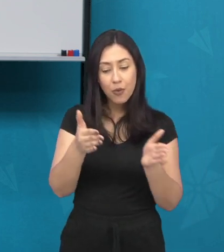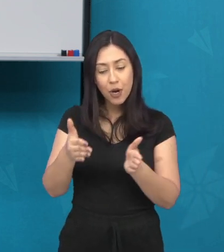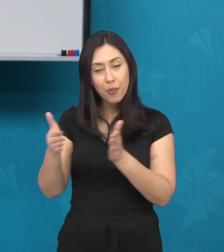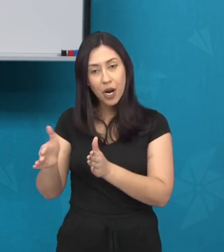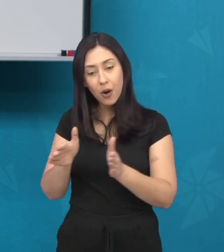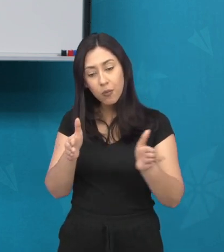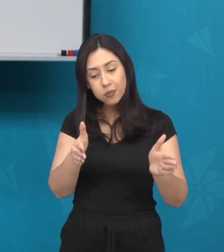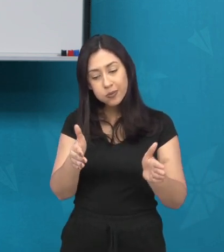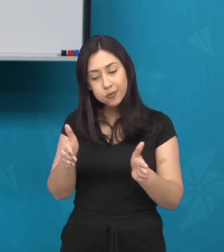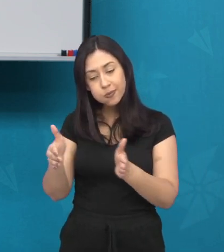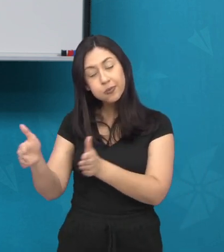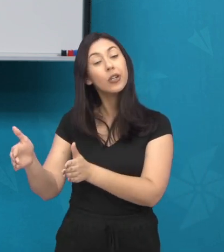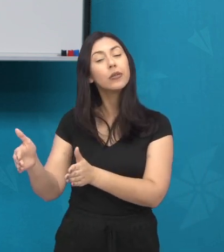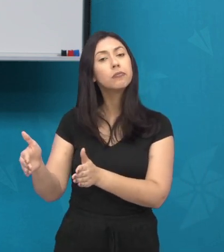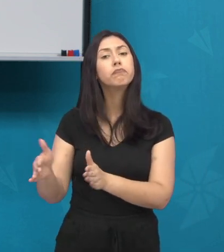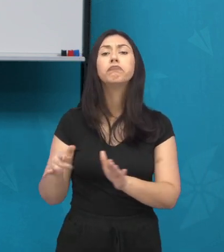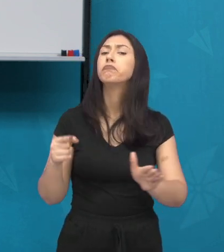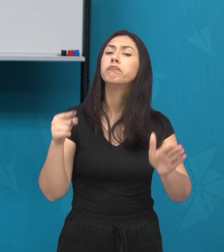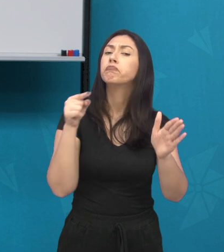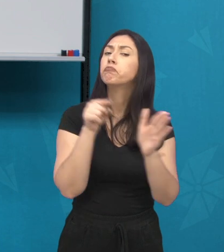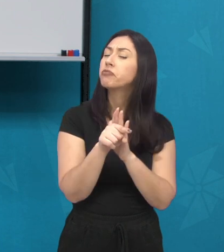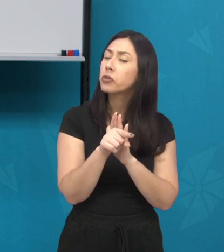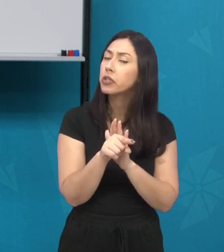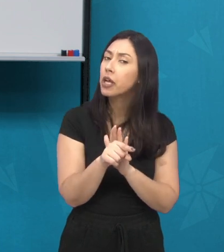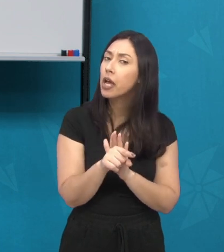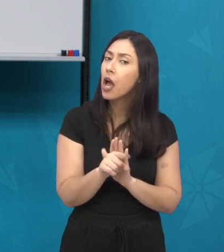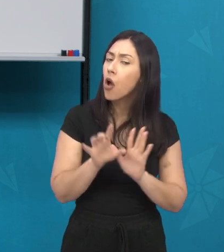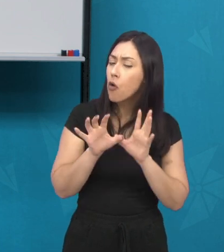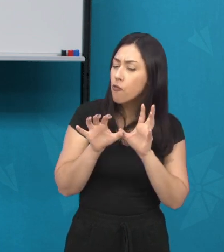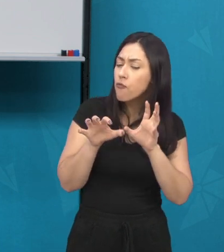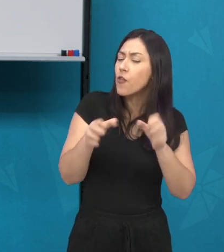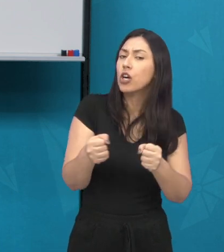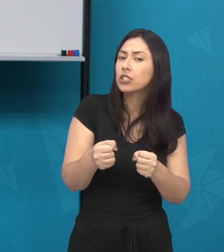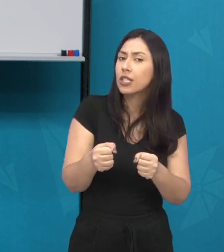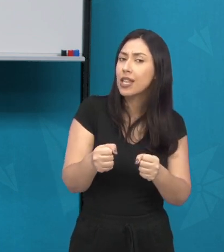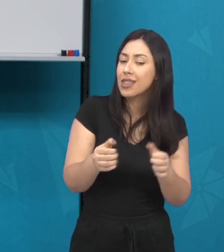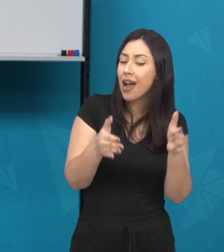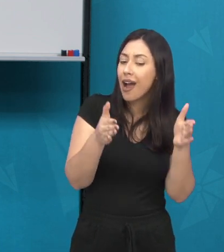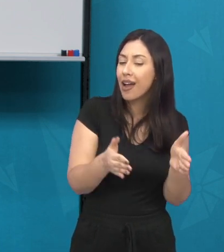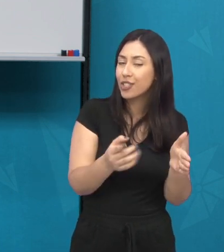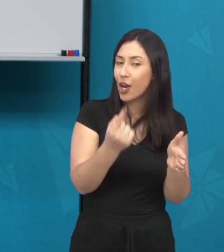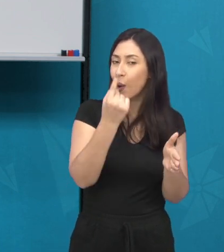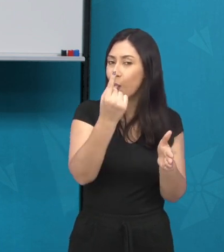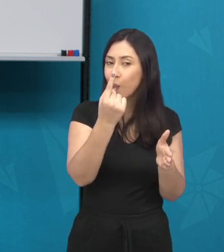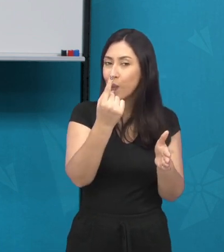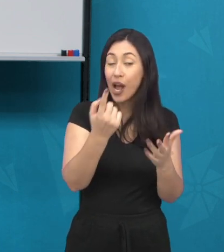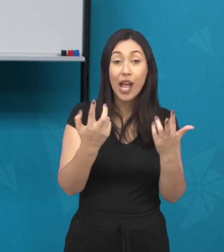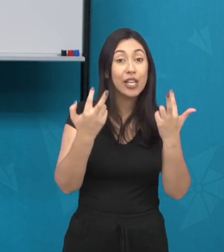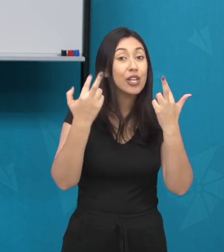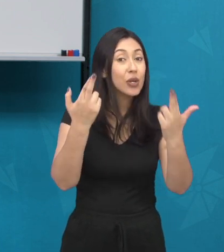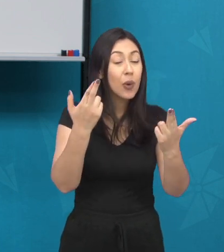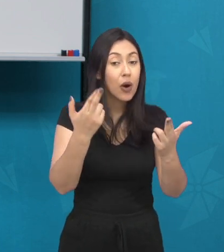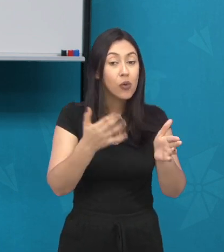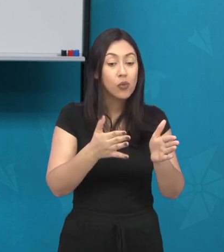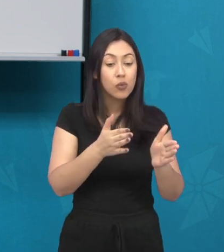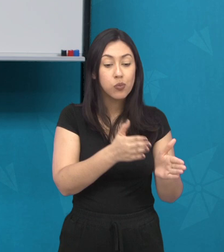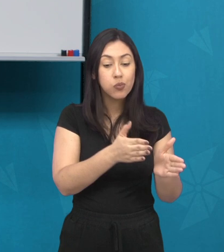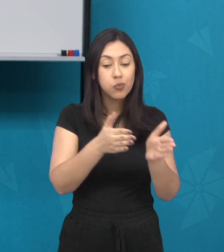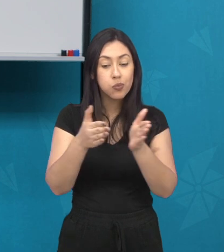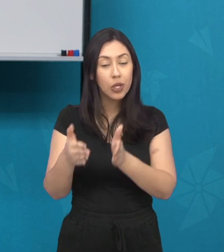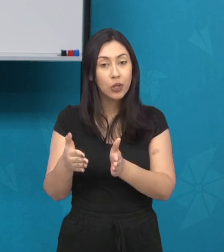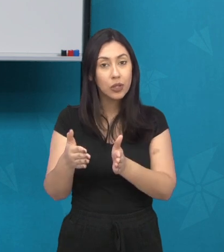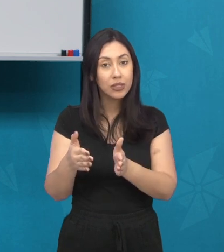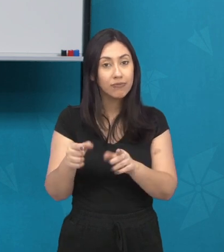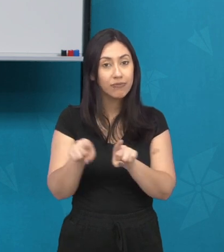3 Pergunta a força que eu aplico na caixa 1 é a mesma força que é aplicada de um